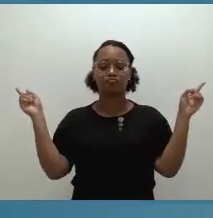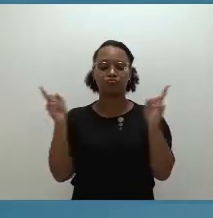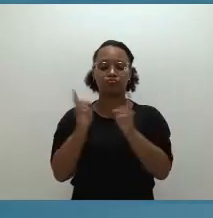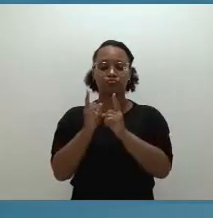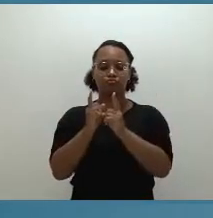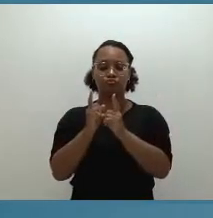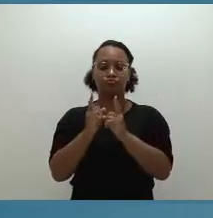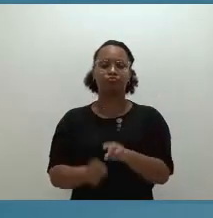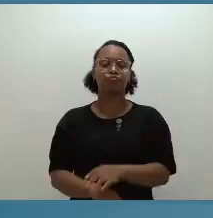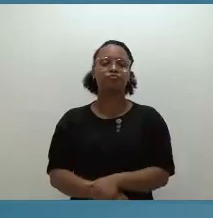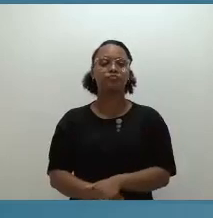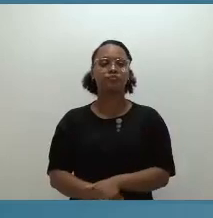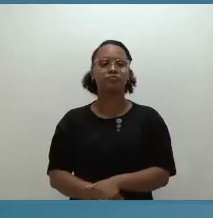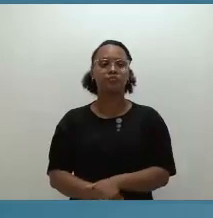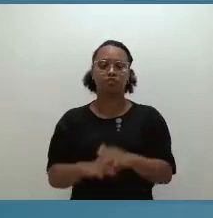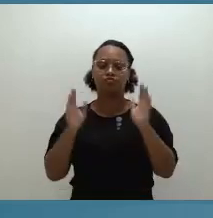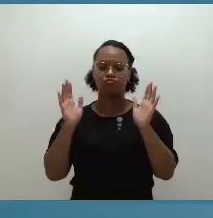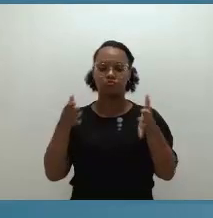foi